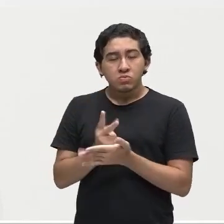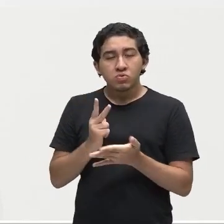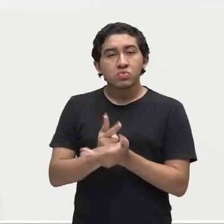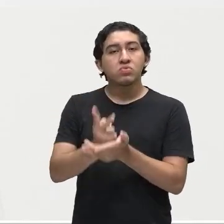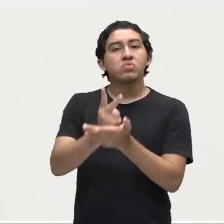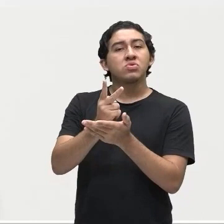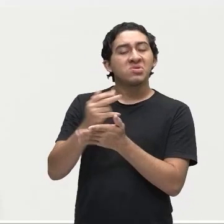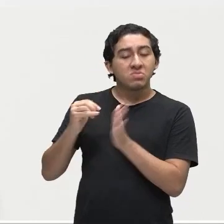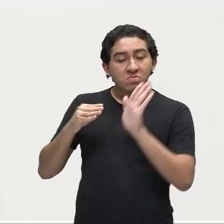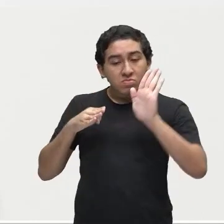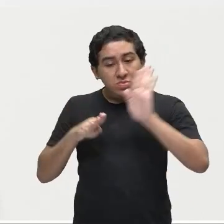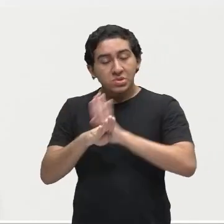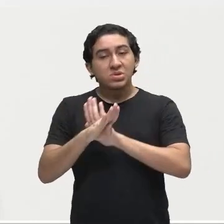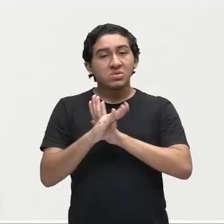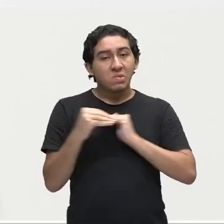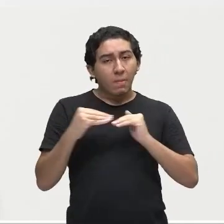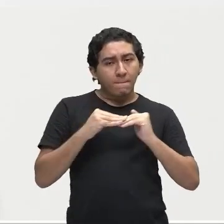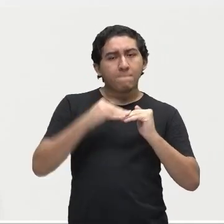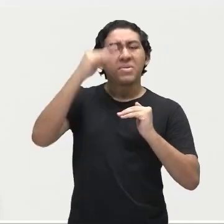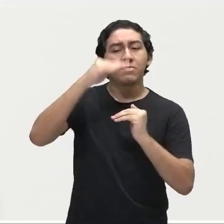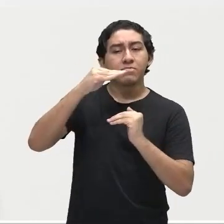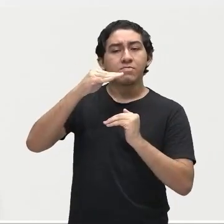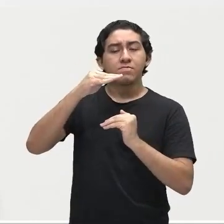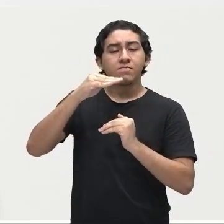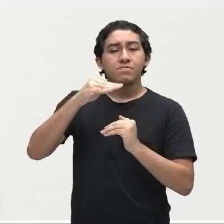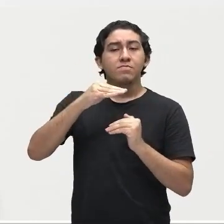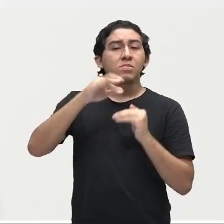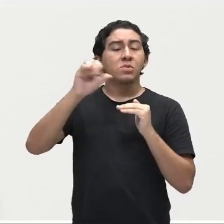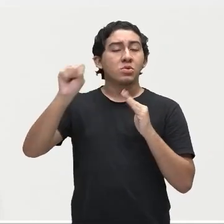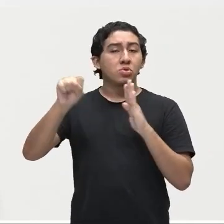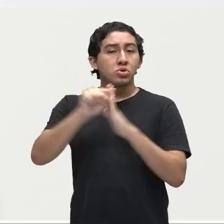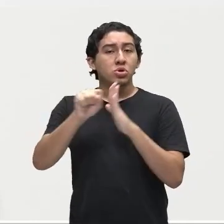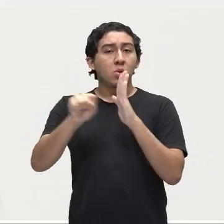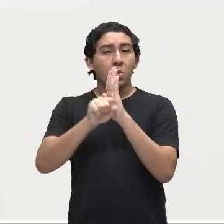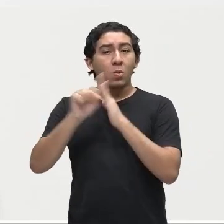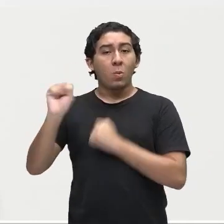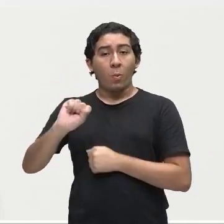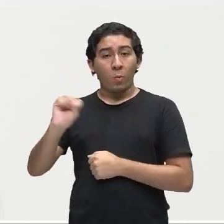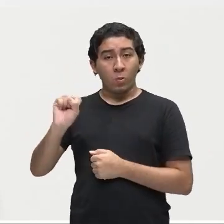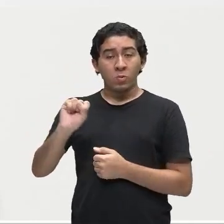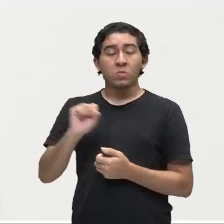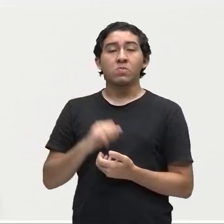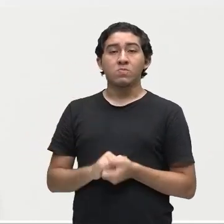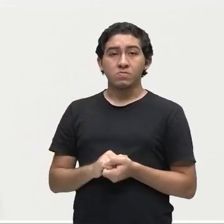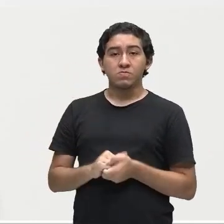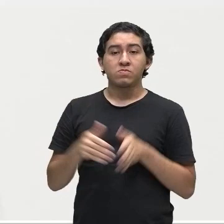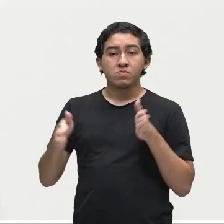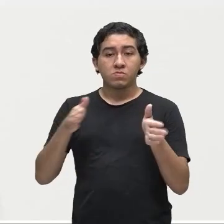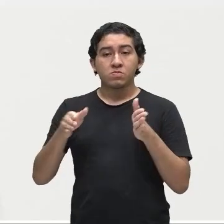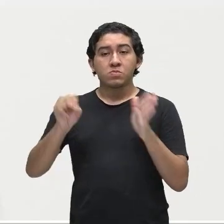do século XI, ou do século VIII, tá, pessoal? Já durante o